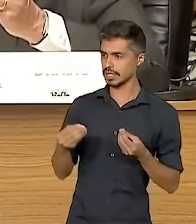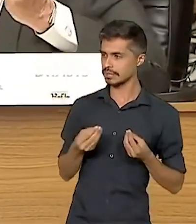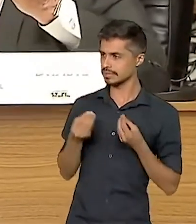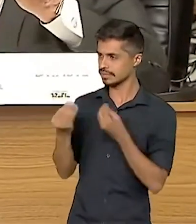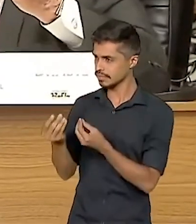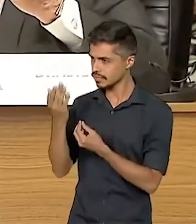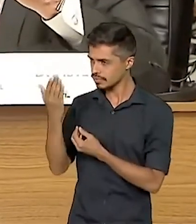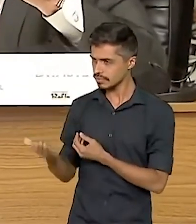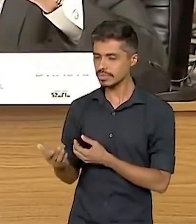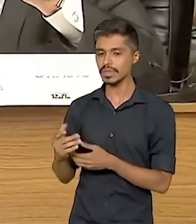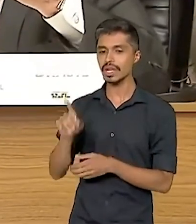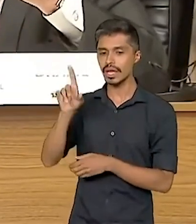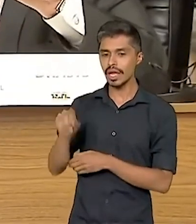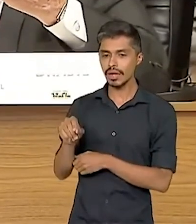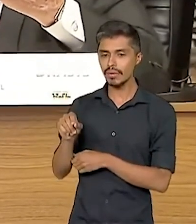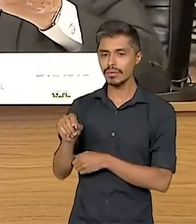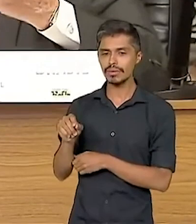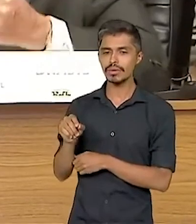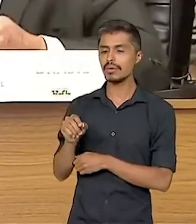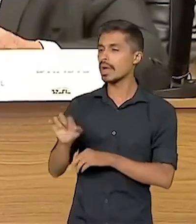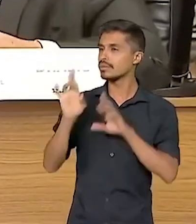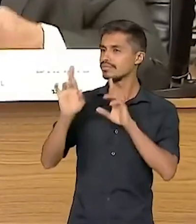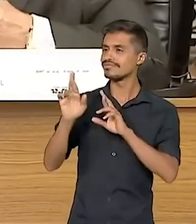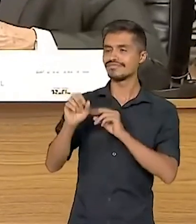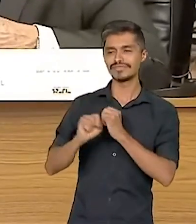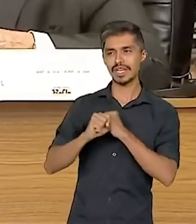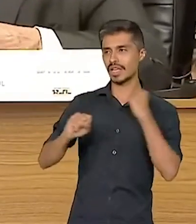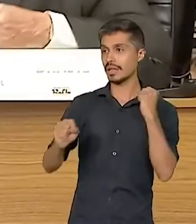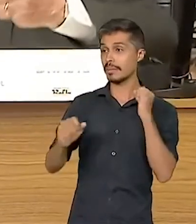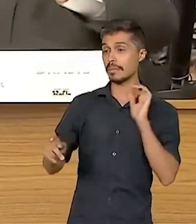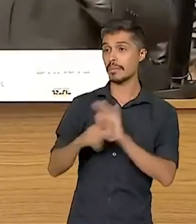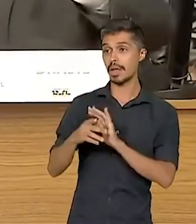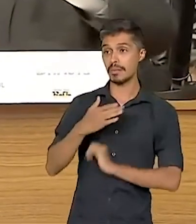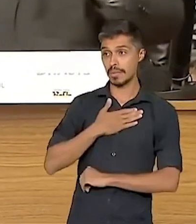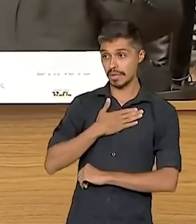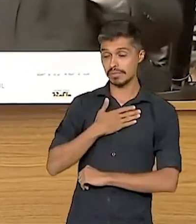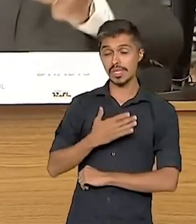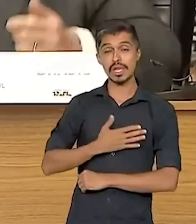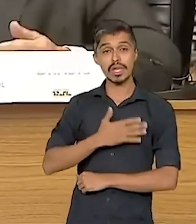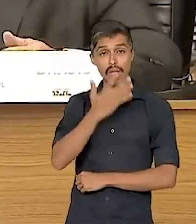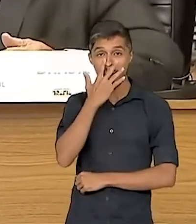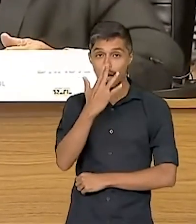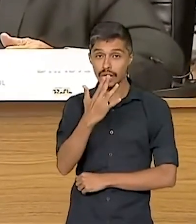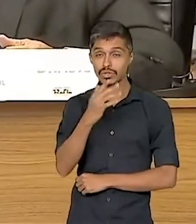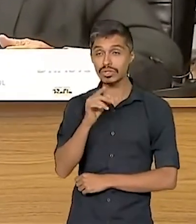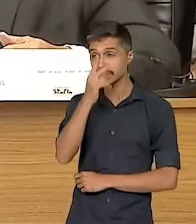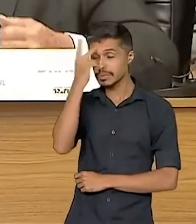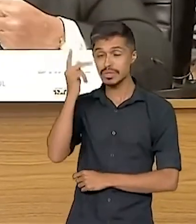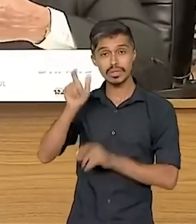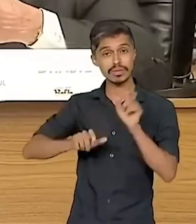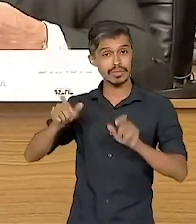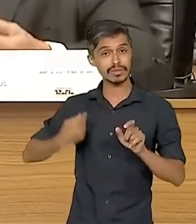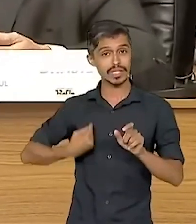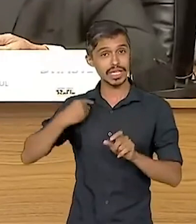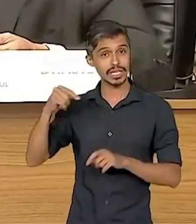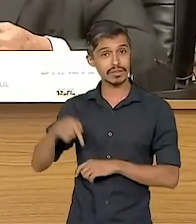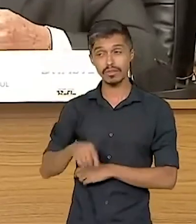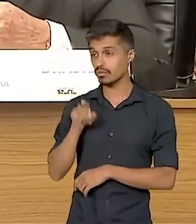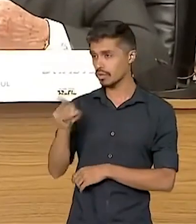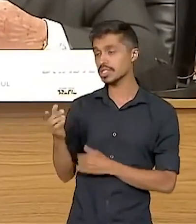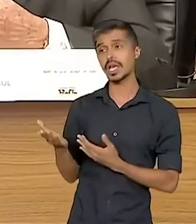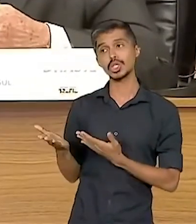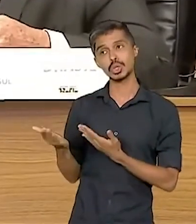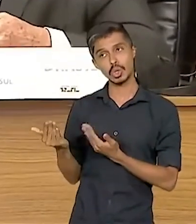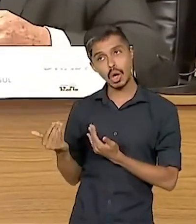você é uma expectativa muito grande minha e eu acho que das pessoas que estão aqui. Você, apesar de